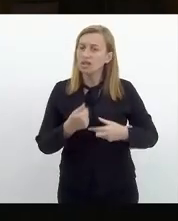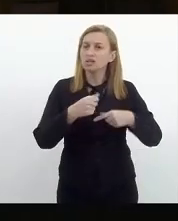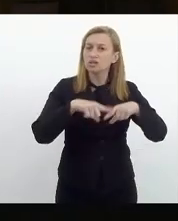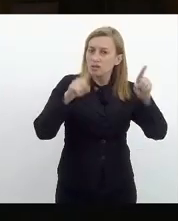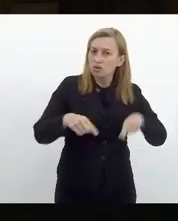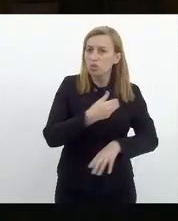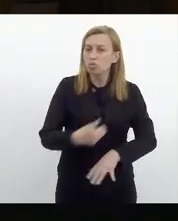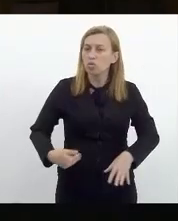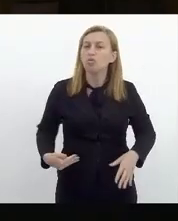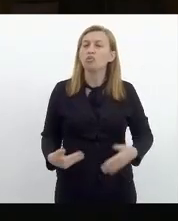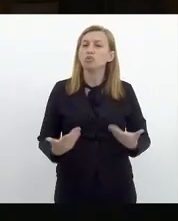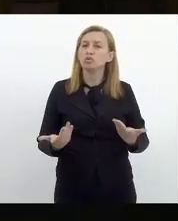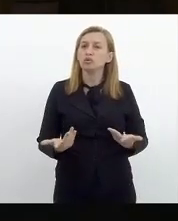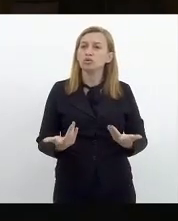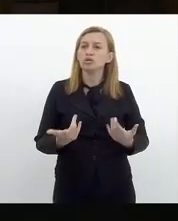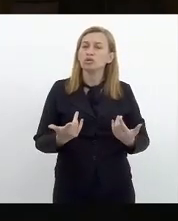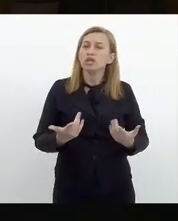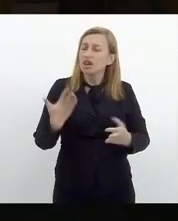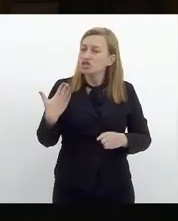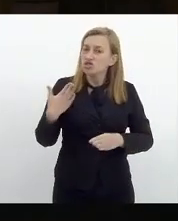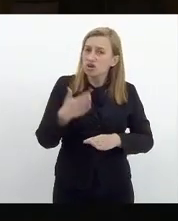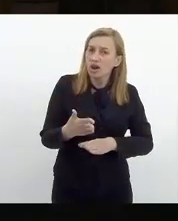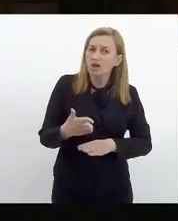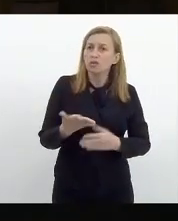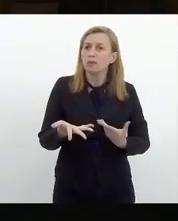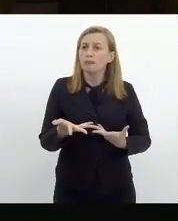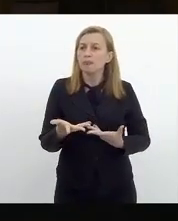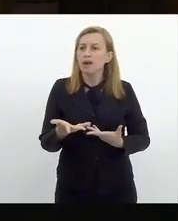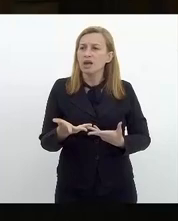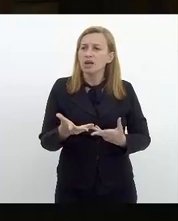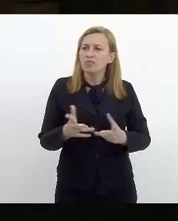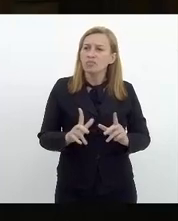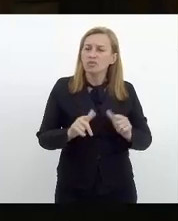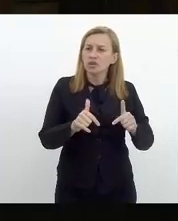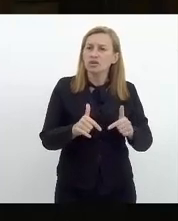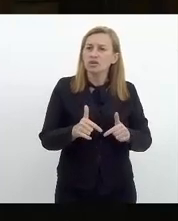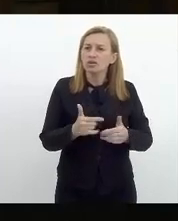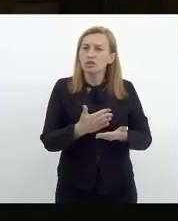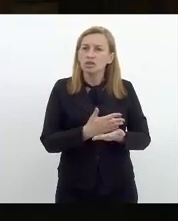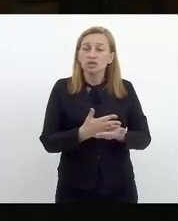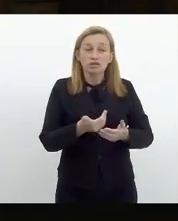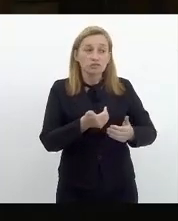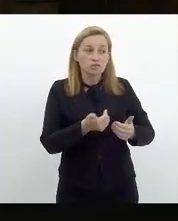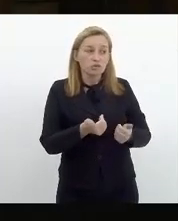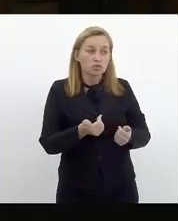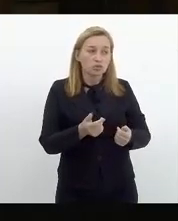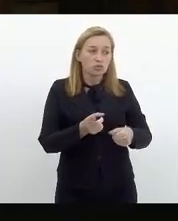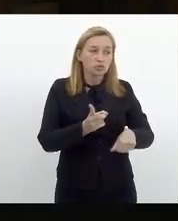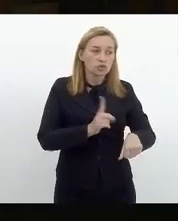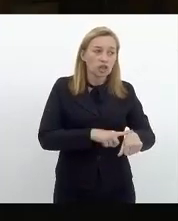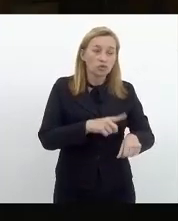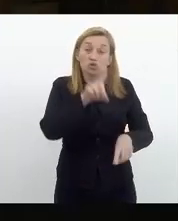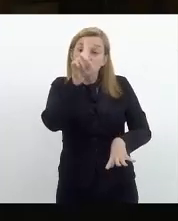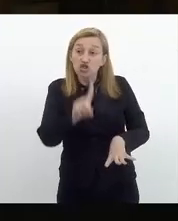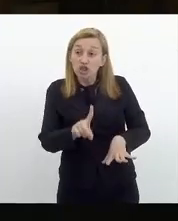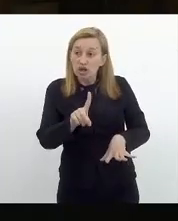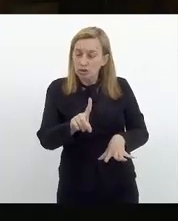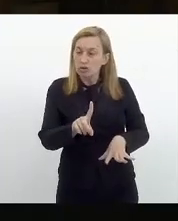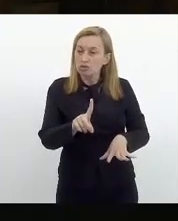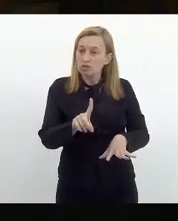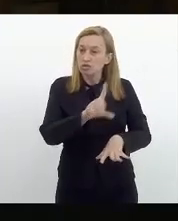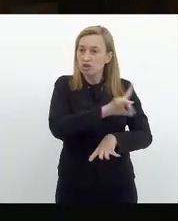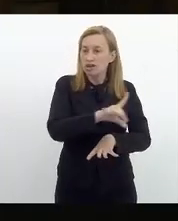dos Servidores do serviço público a diretamente a e feita né a partir da qualidade dos Direitos Trabalhistas